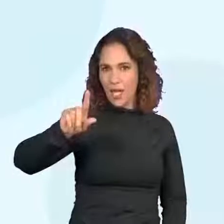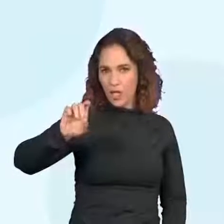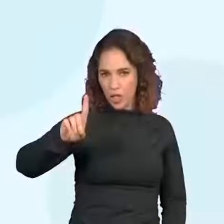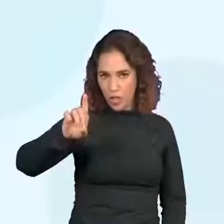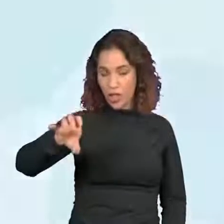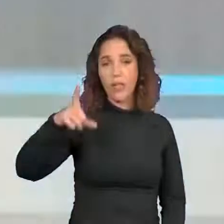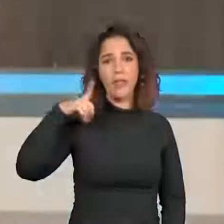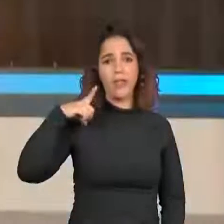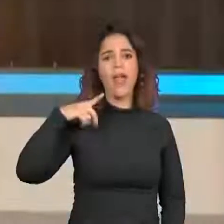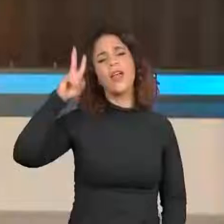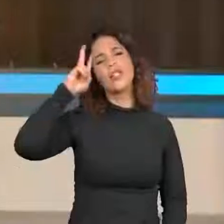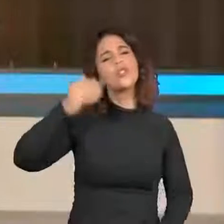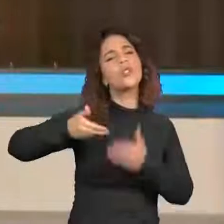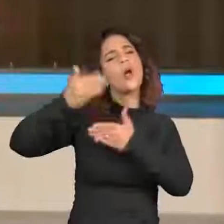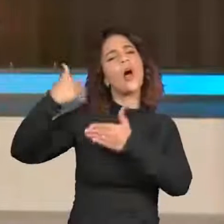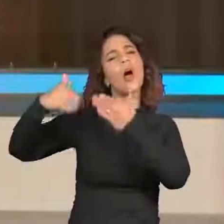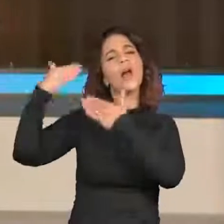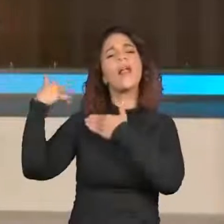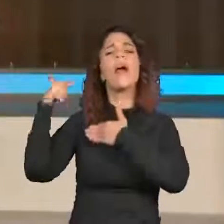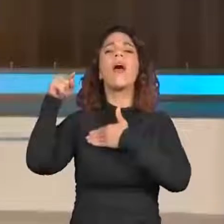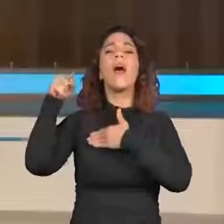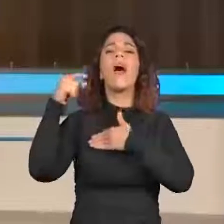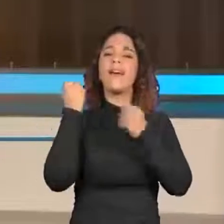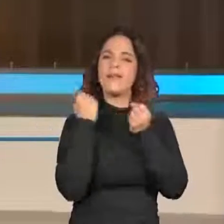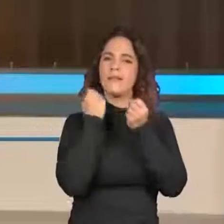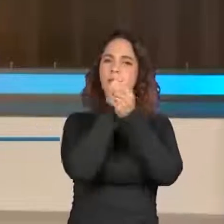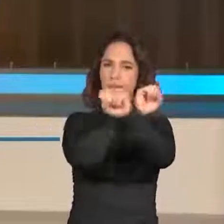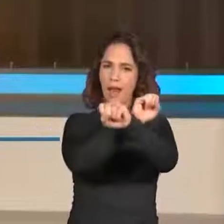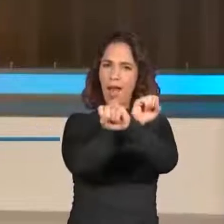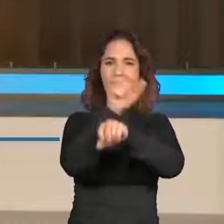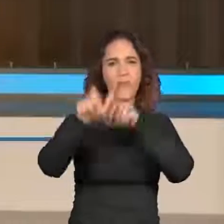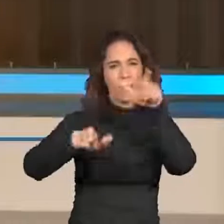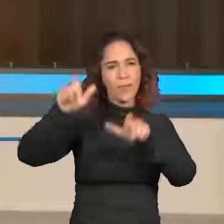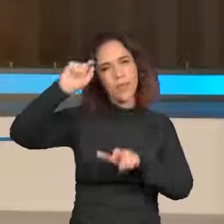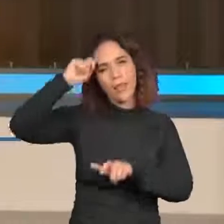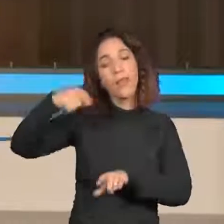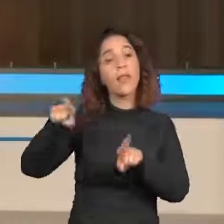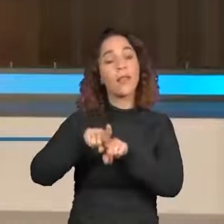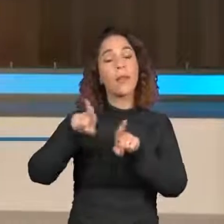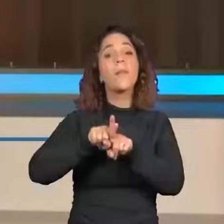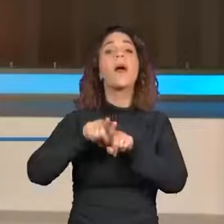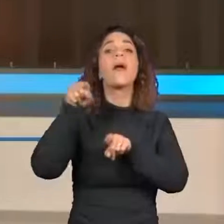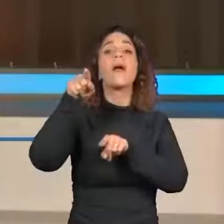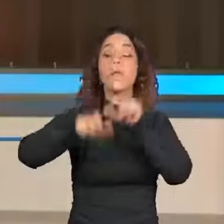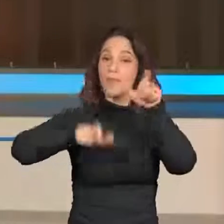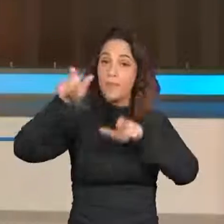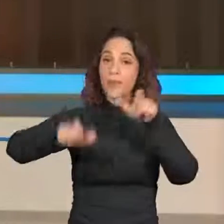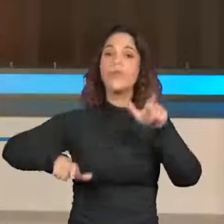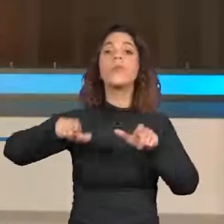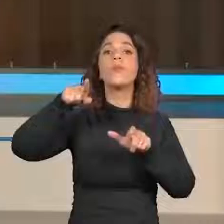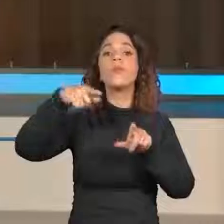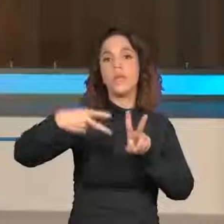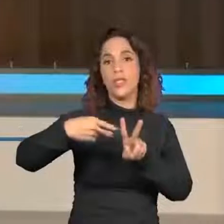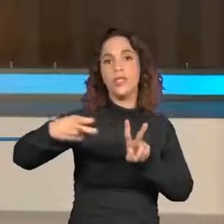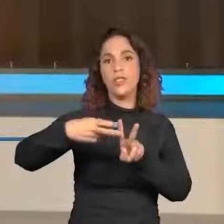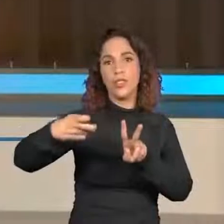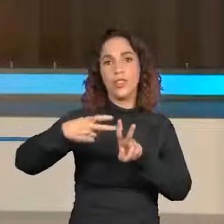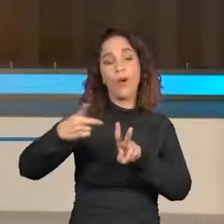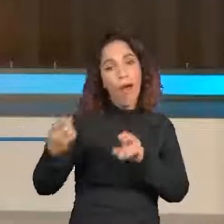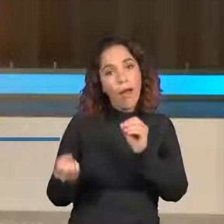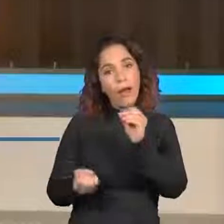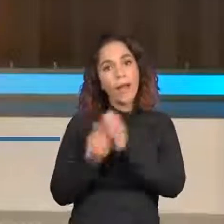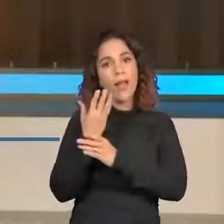na colonização e no início da formação do nosso país, então houve a formação dessas comunidades